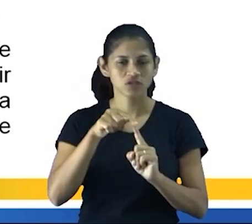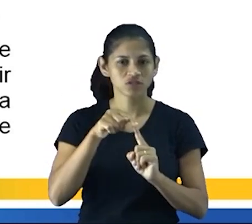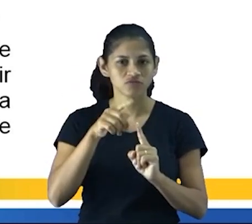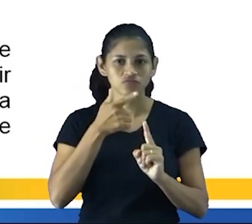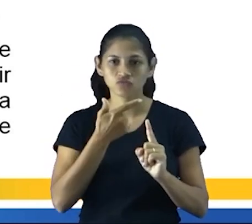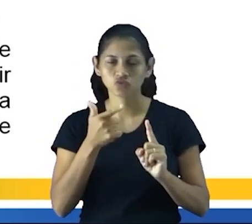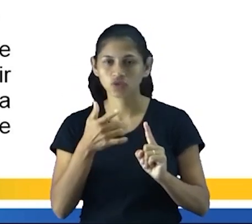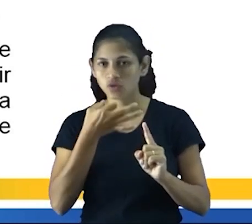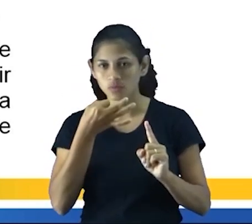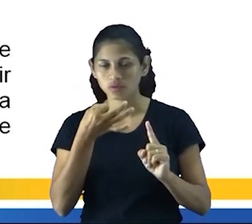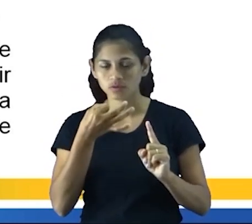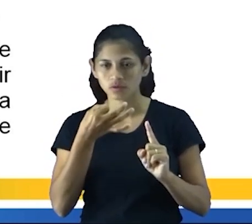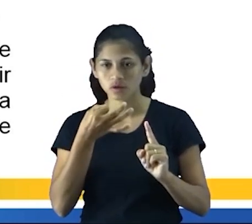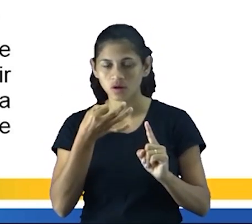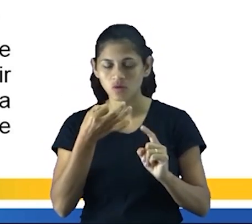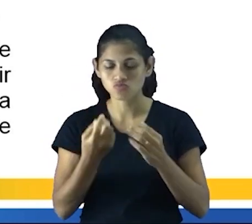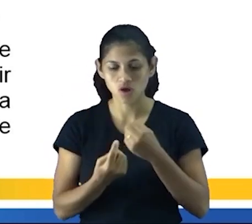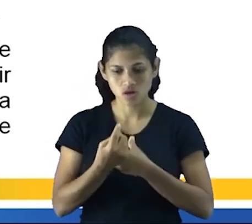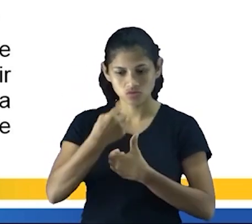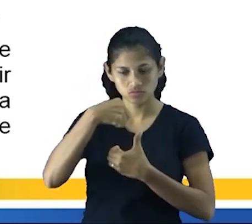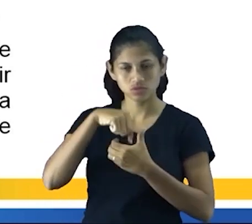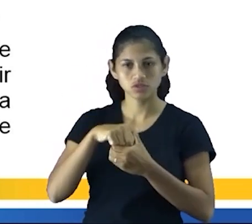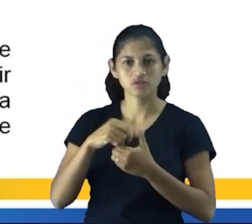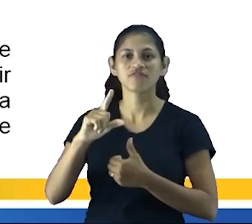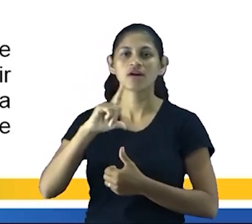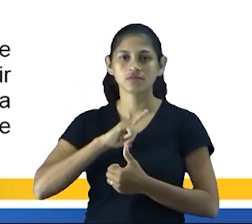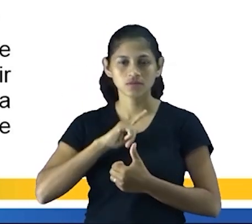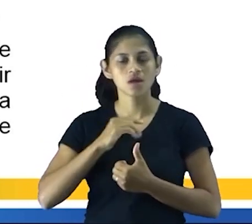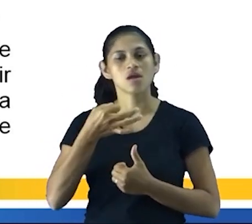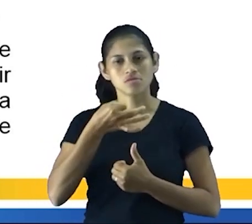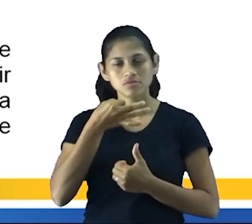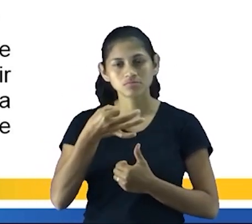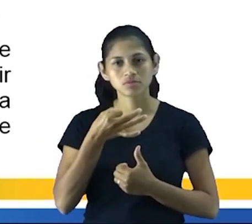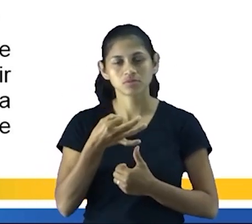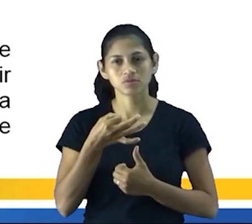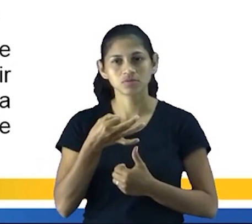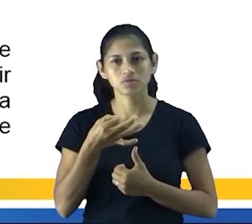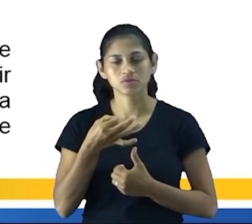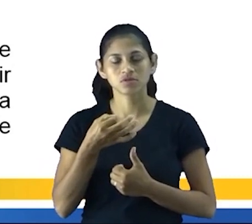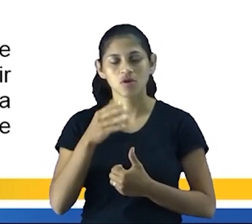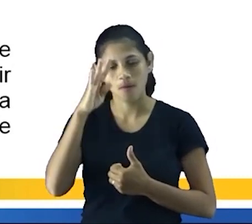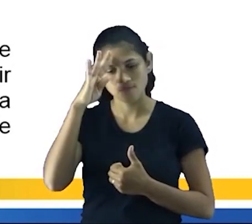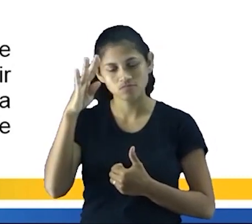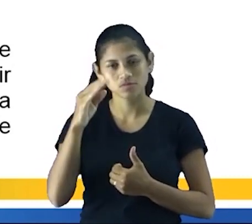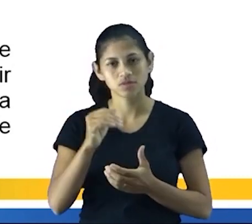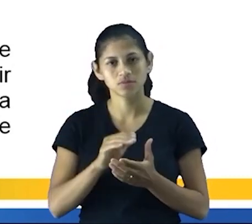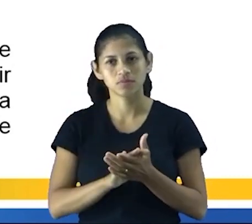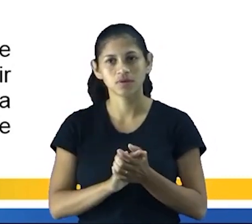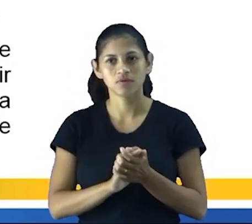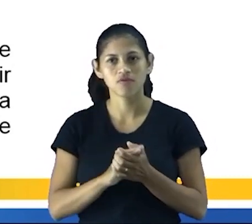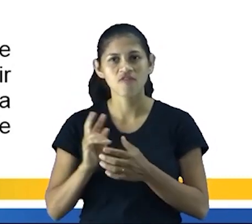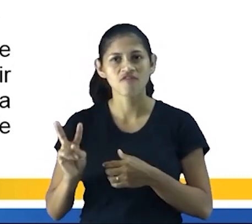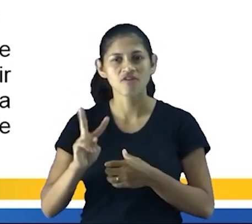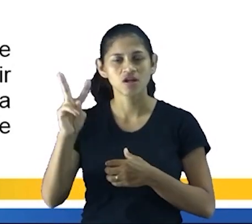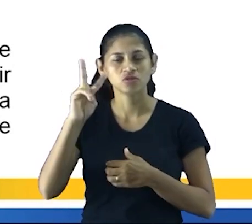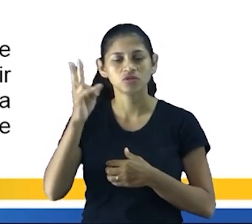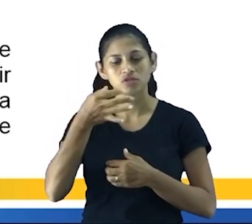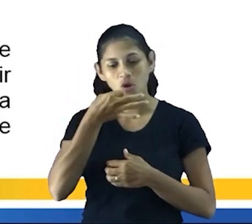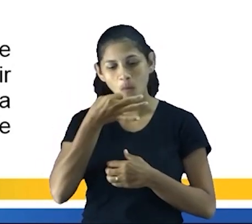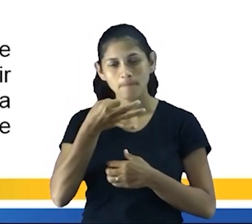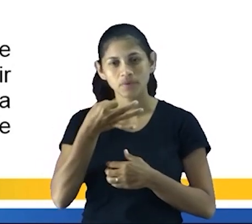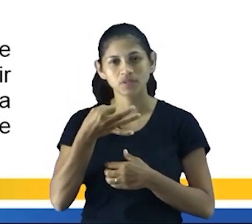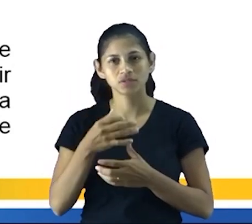vai aparecer a opinião de quem está descrevendo. Nesse caso, o objetivo é valorizar a forma do texto com o intuito de